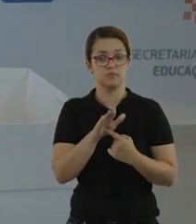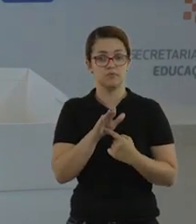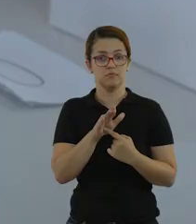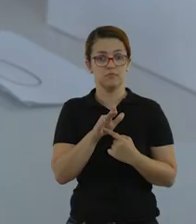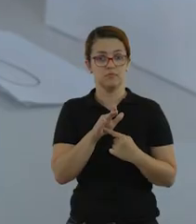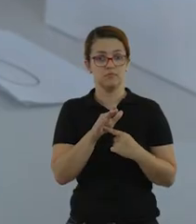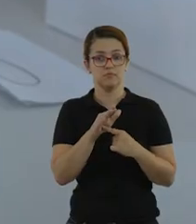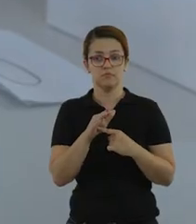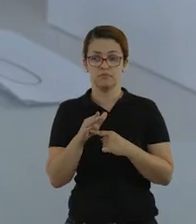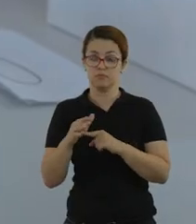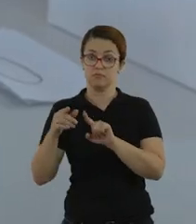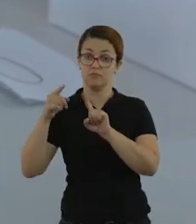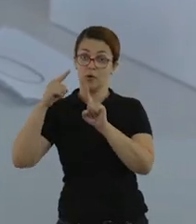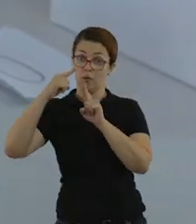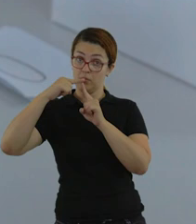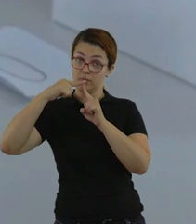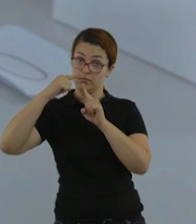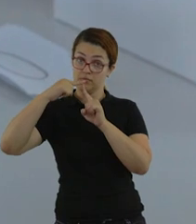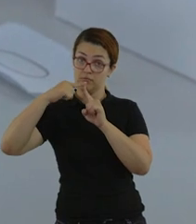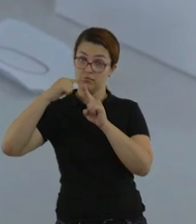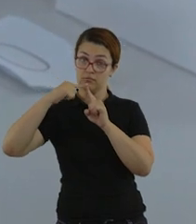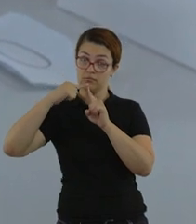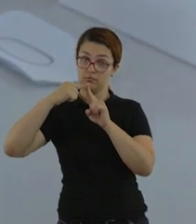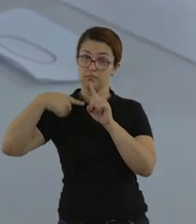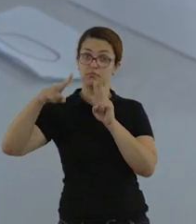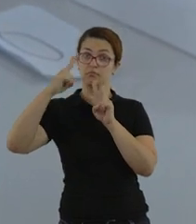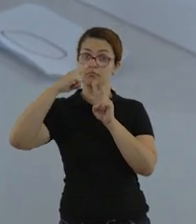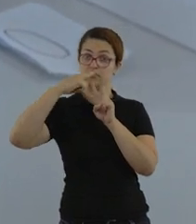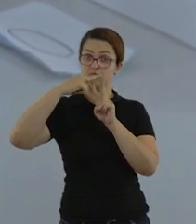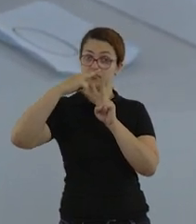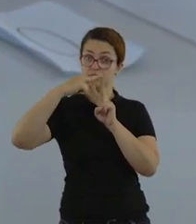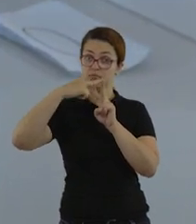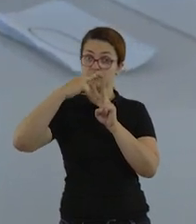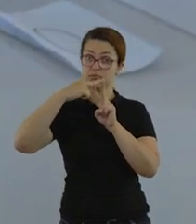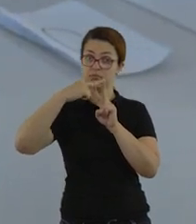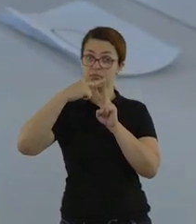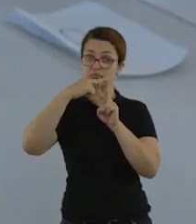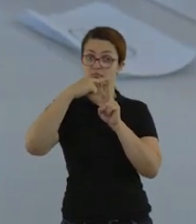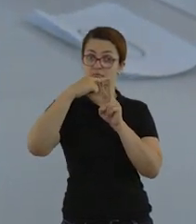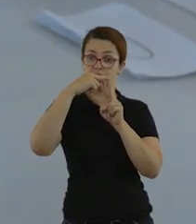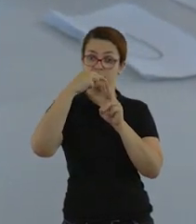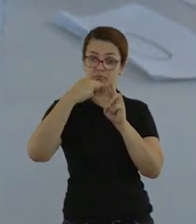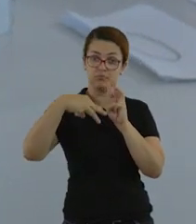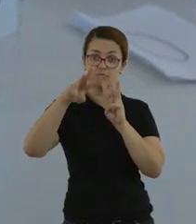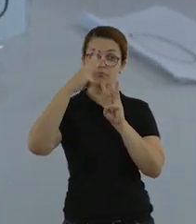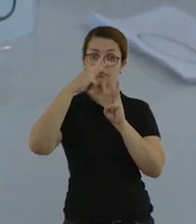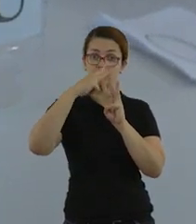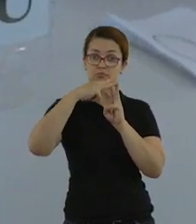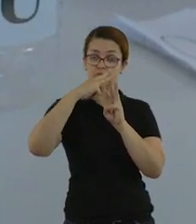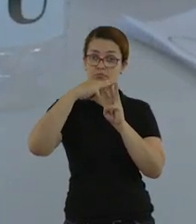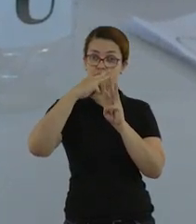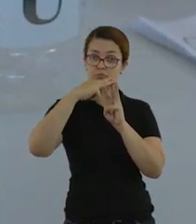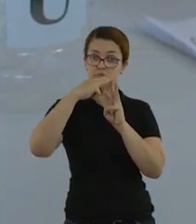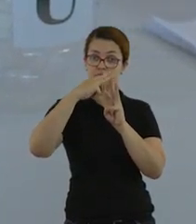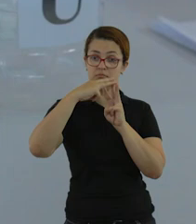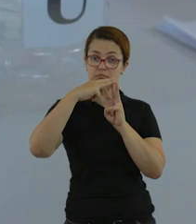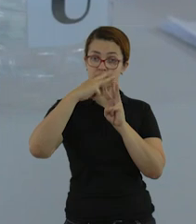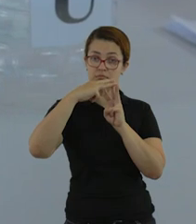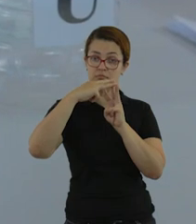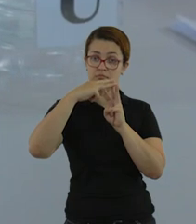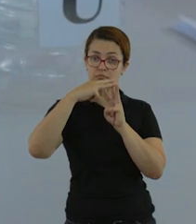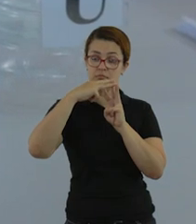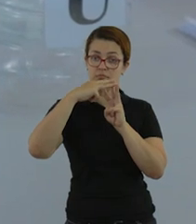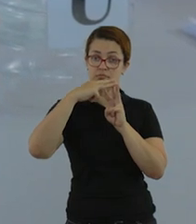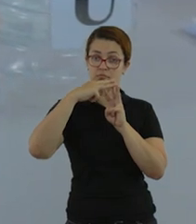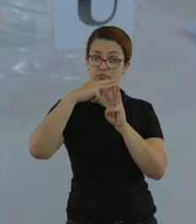na primeira ordem a unidade, eu tenho na segunda ordem a dezena e eu tenho na terceira ordem a